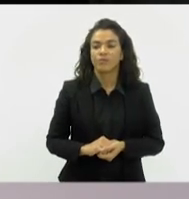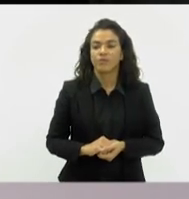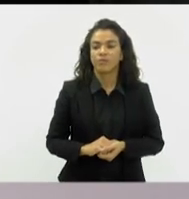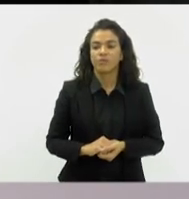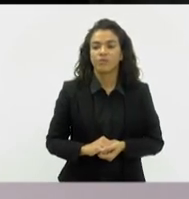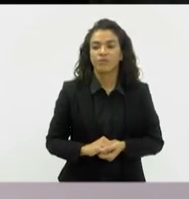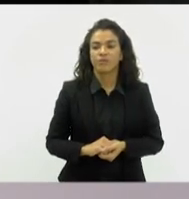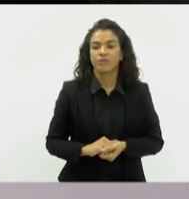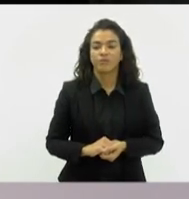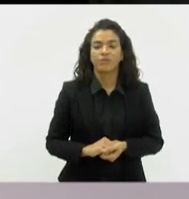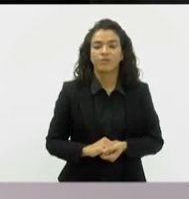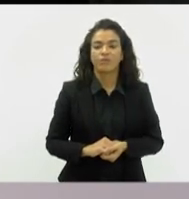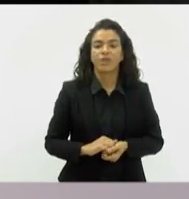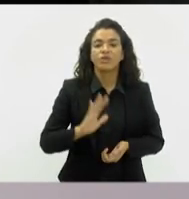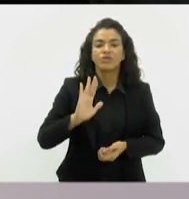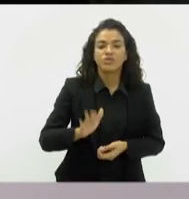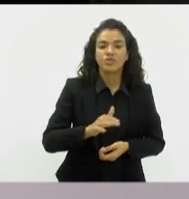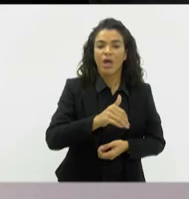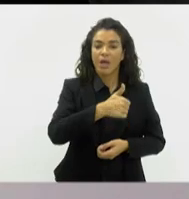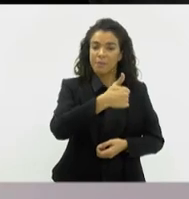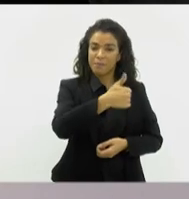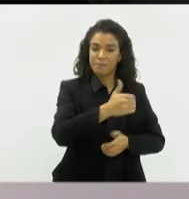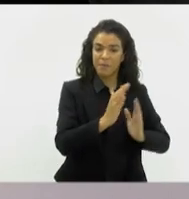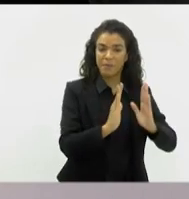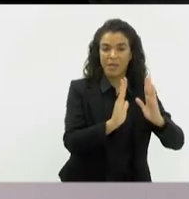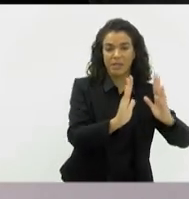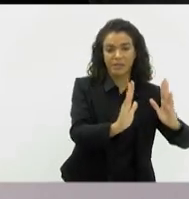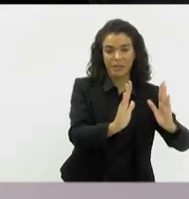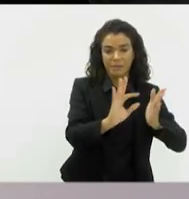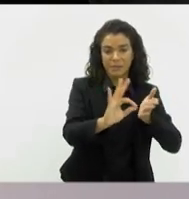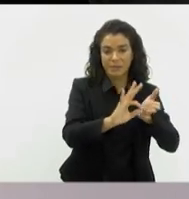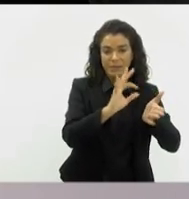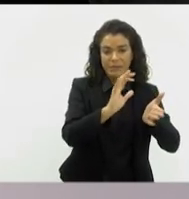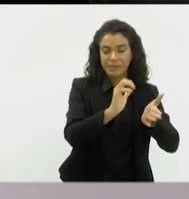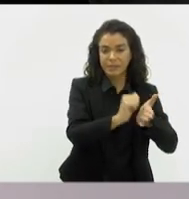essas primeira, né, inscrição, a gente fez